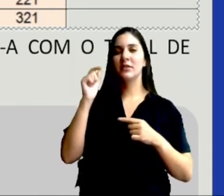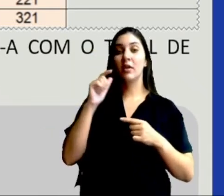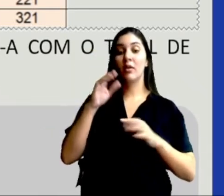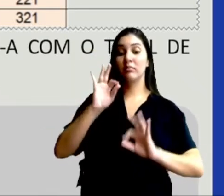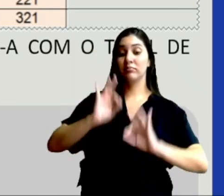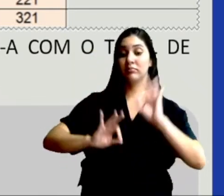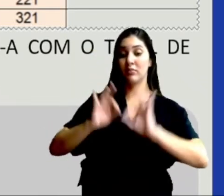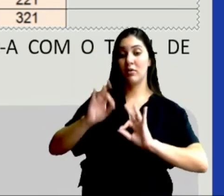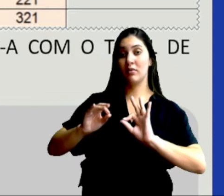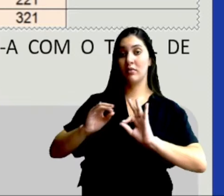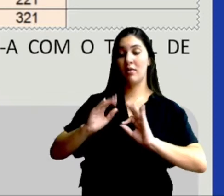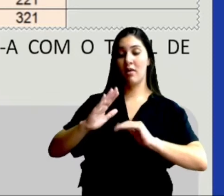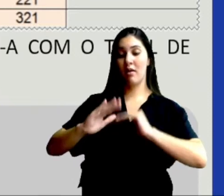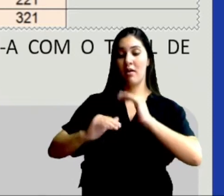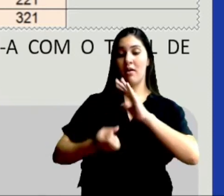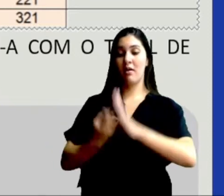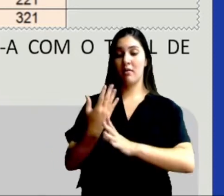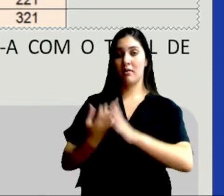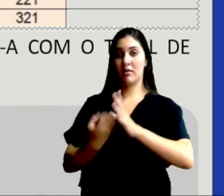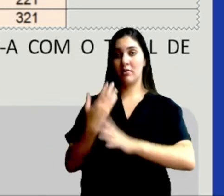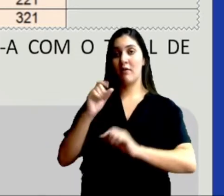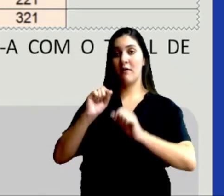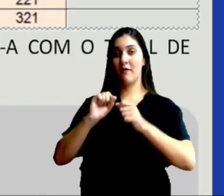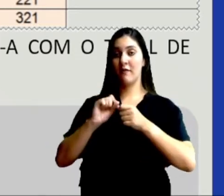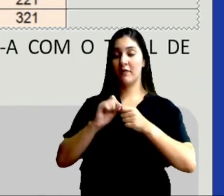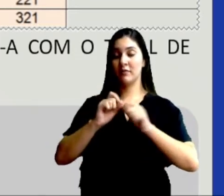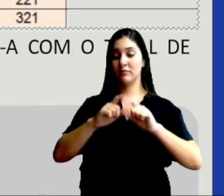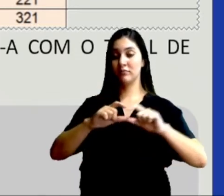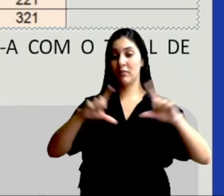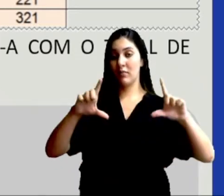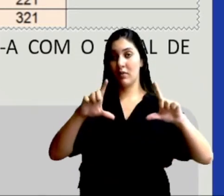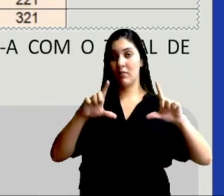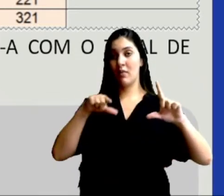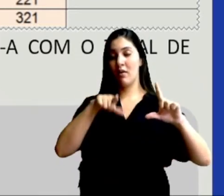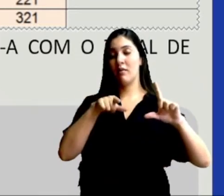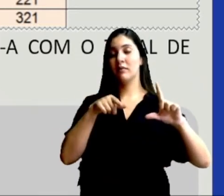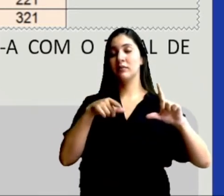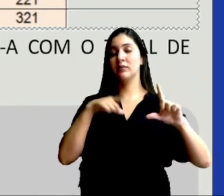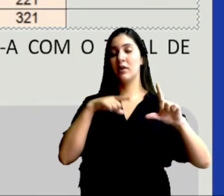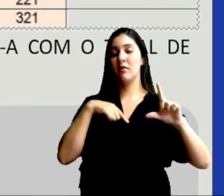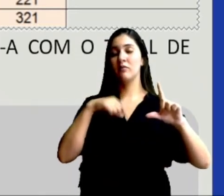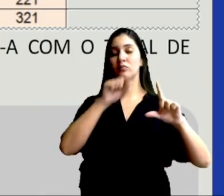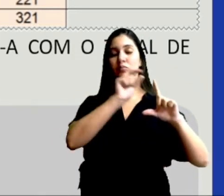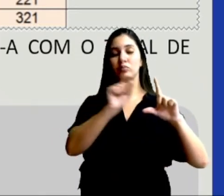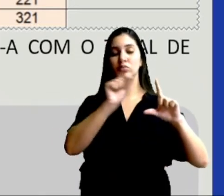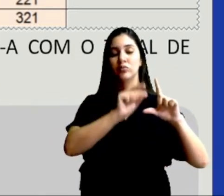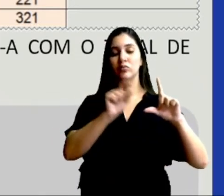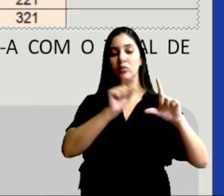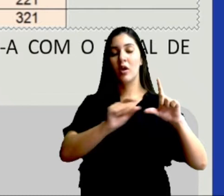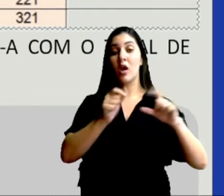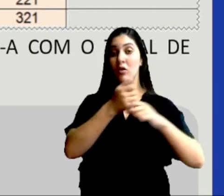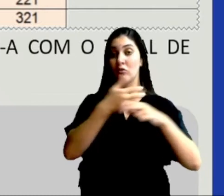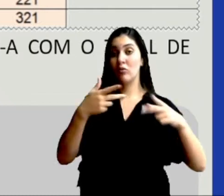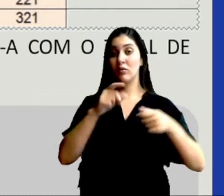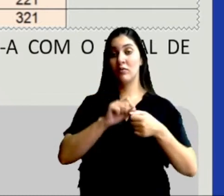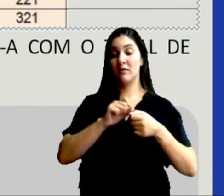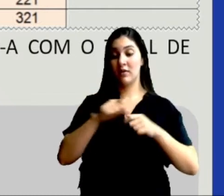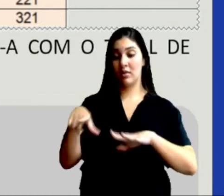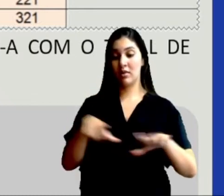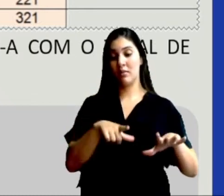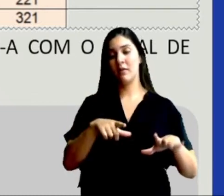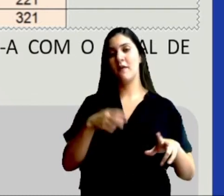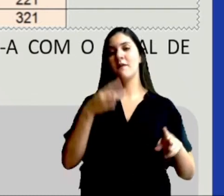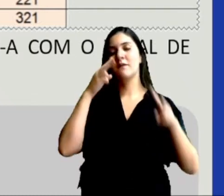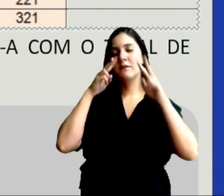organizar sua produção, ela fez uma tabela com as encomendas da semana. Veja,